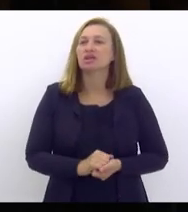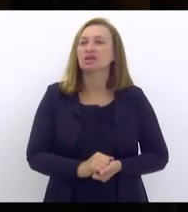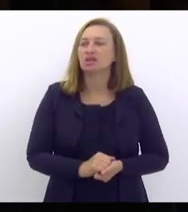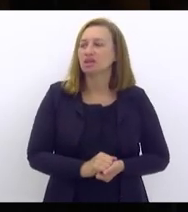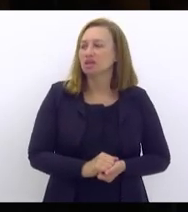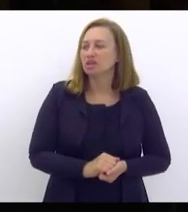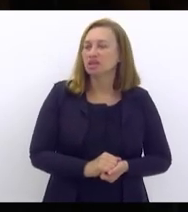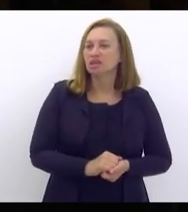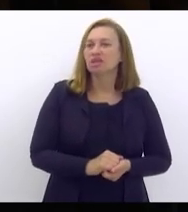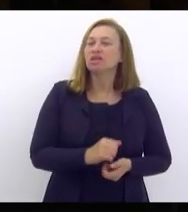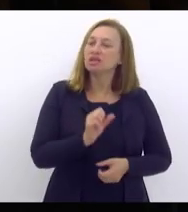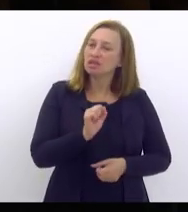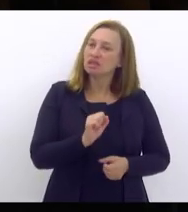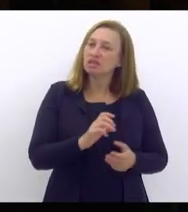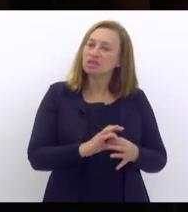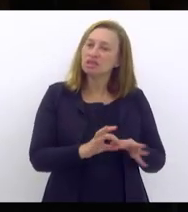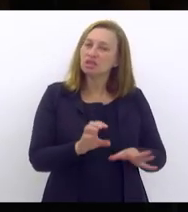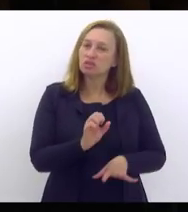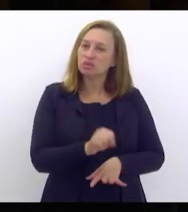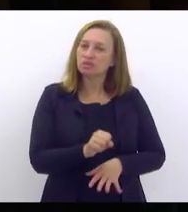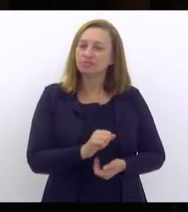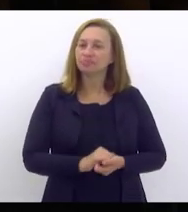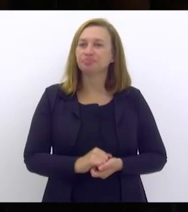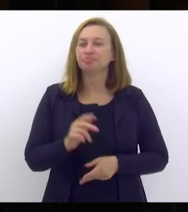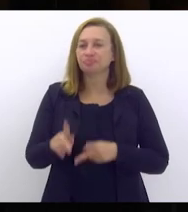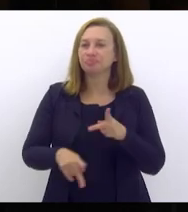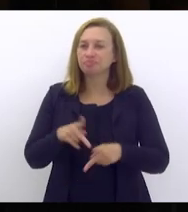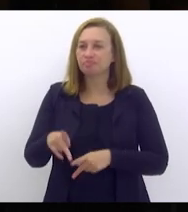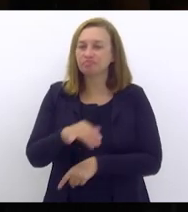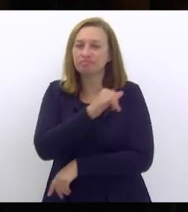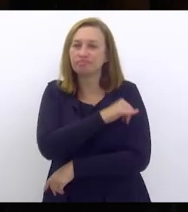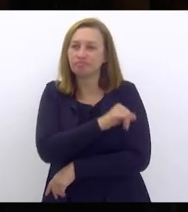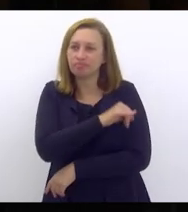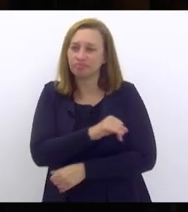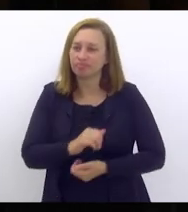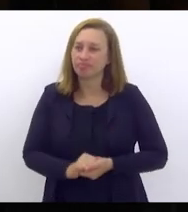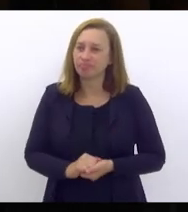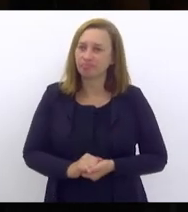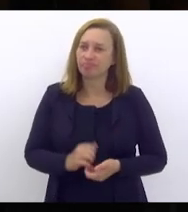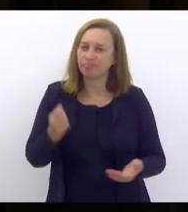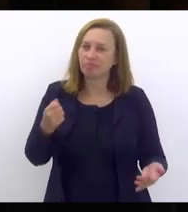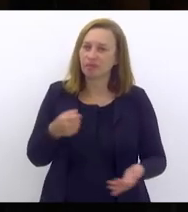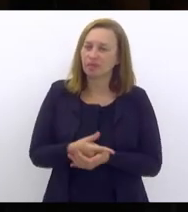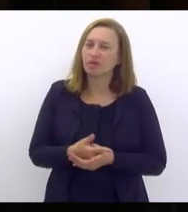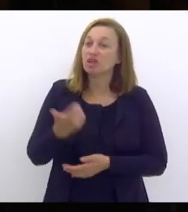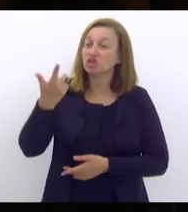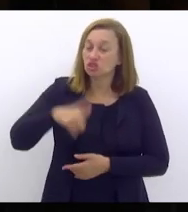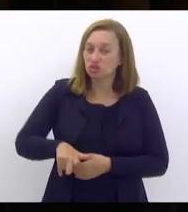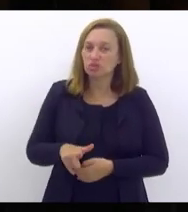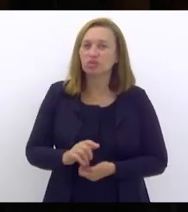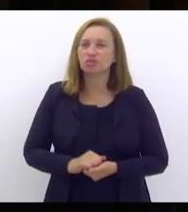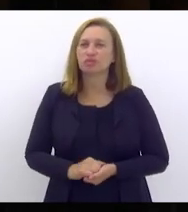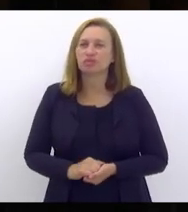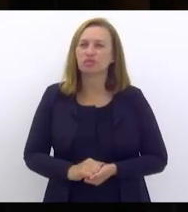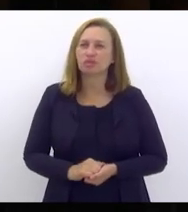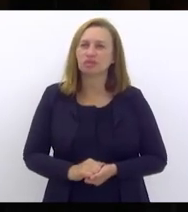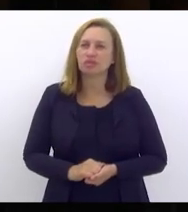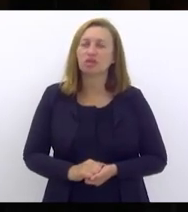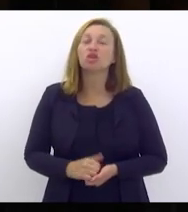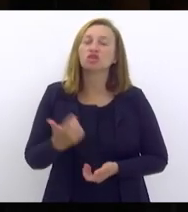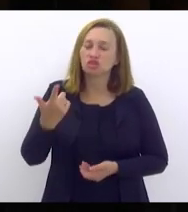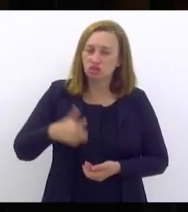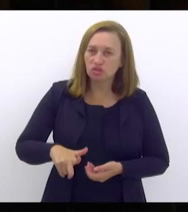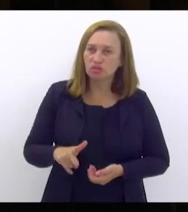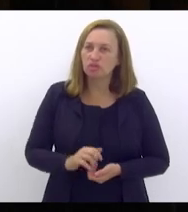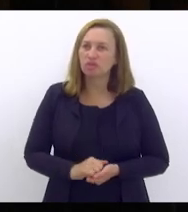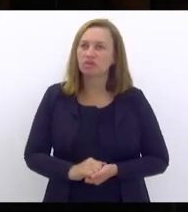legado, sim, e que a população do Rio de Janeiro está tendo que pagar novamente.